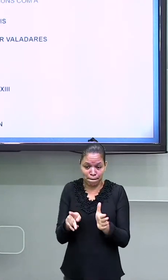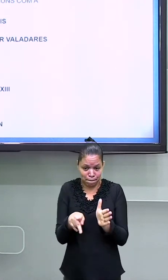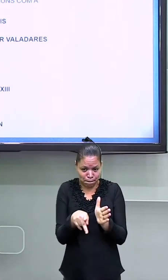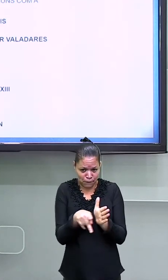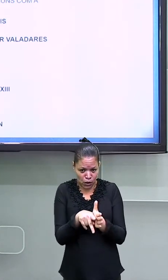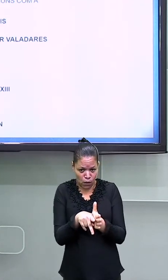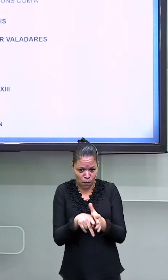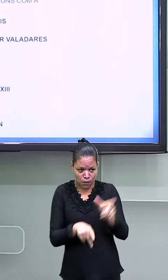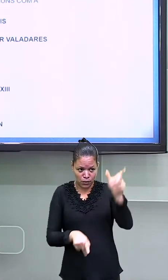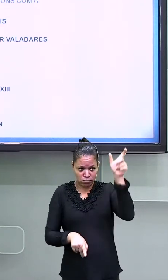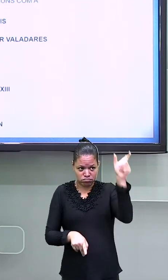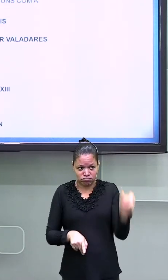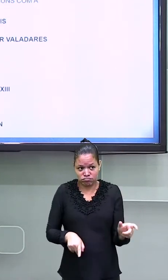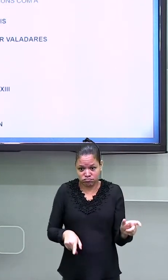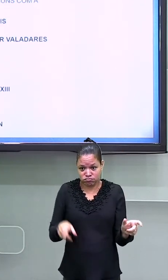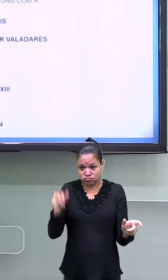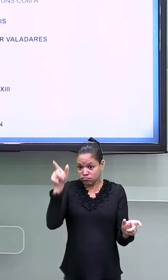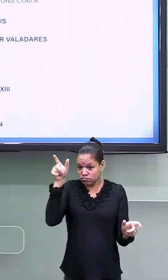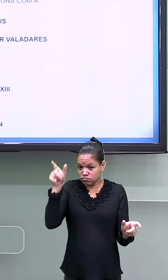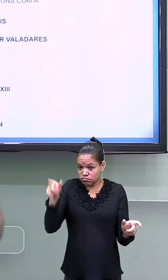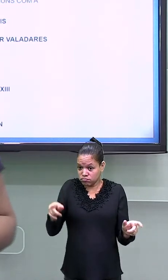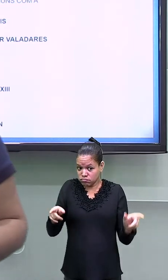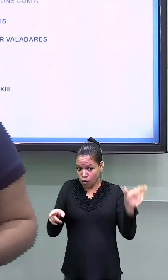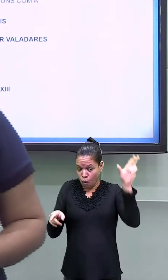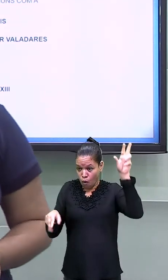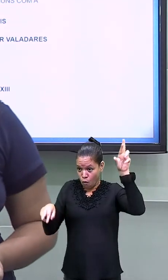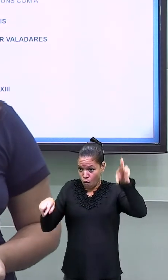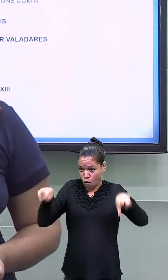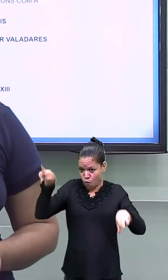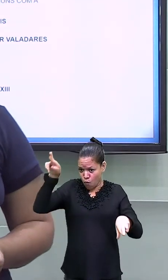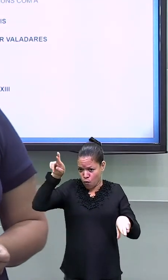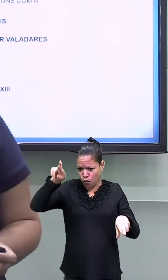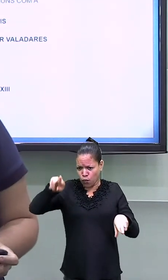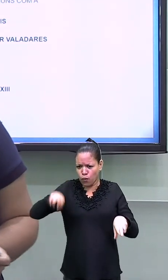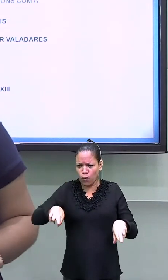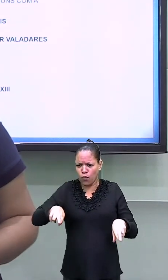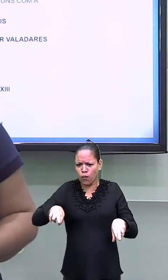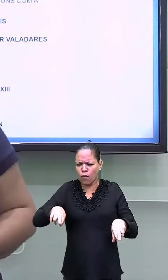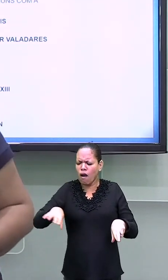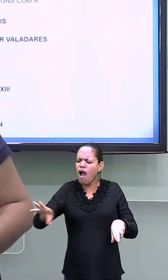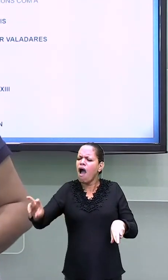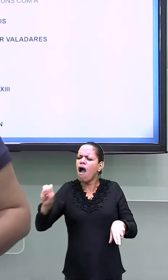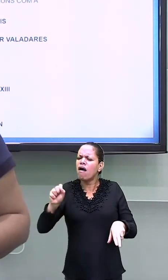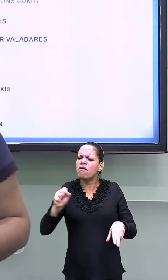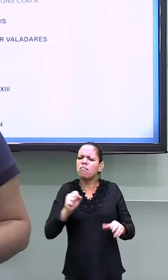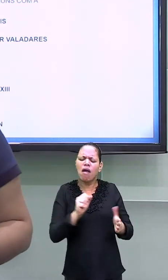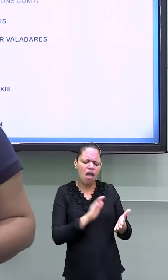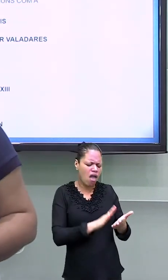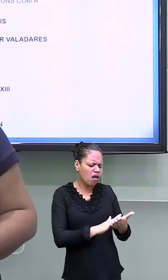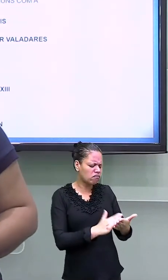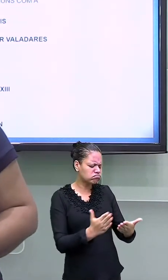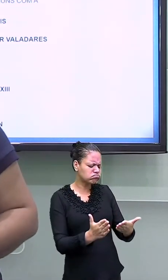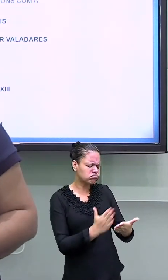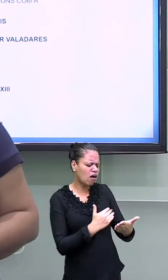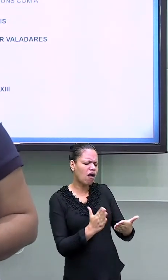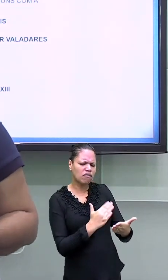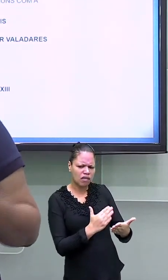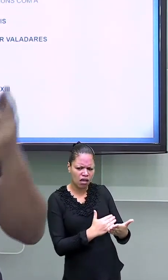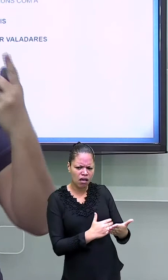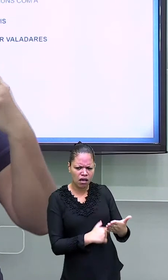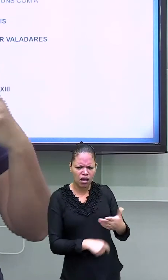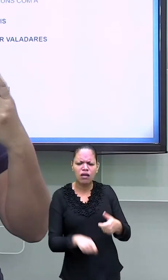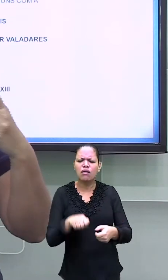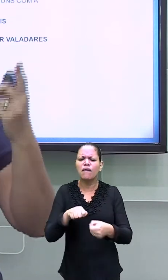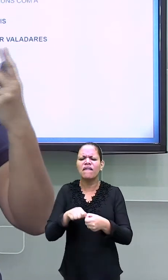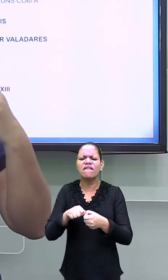para poder fazer essa ligação. Pega o seu caderno, vai colocando aí o número 1, qual é o comum, qual é o próprio, qual é o comum, para você